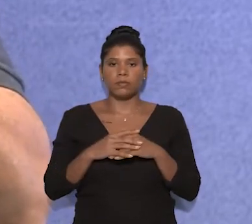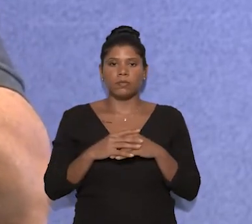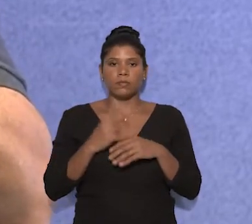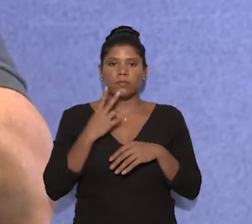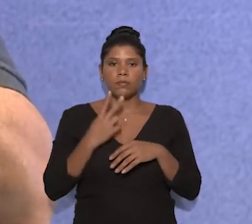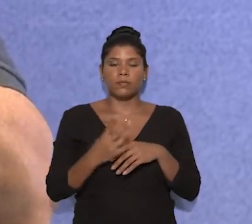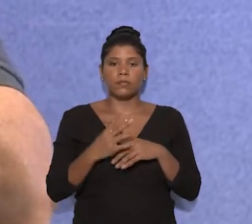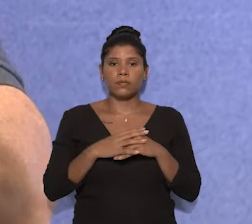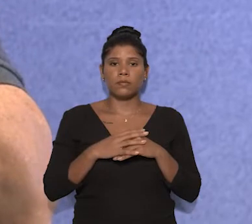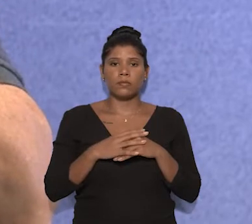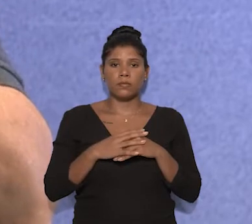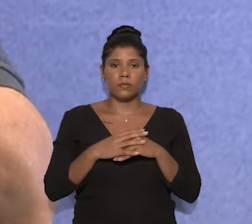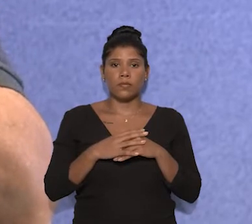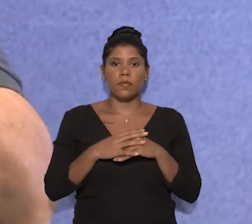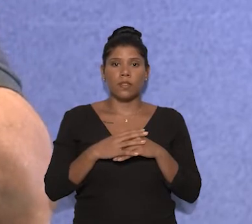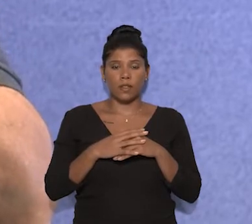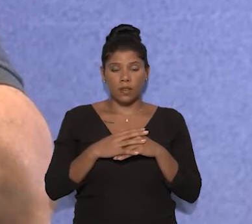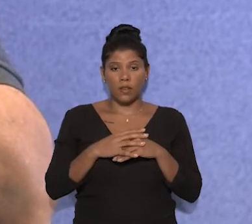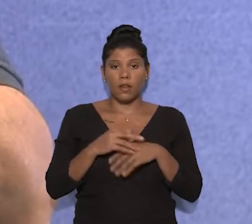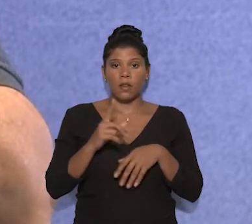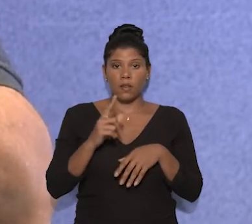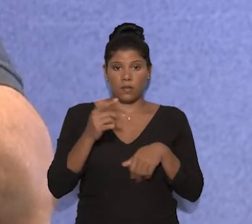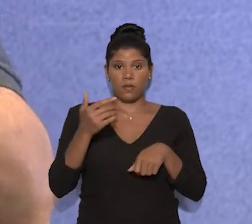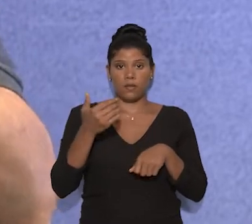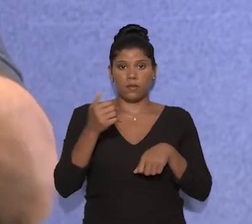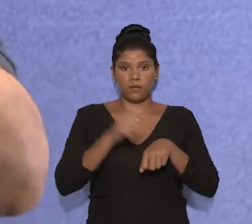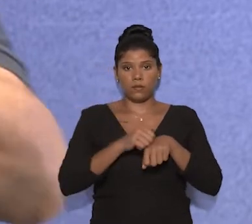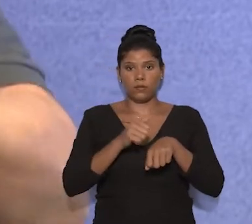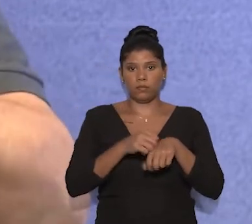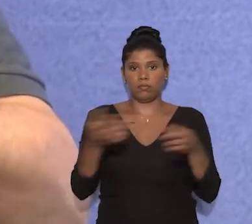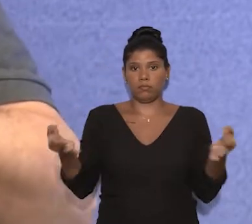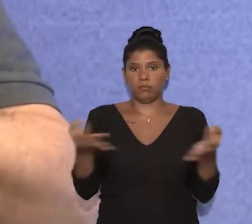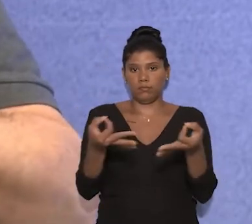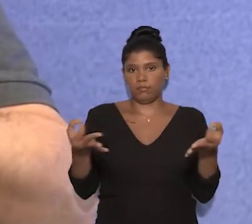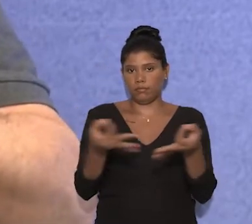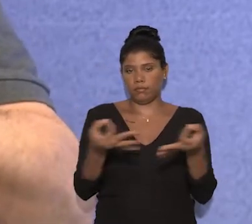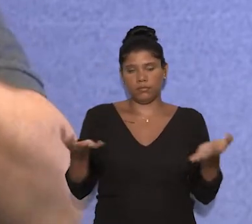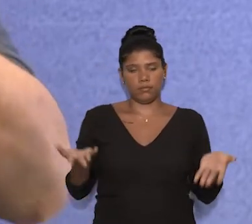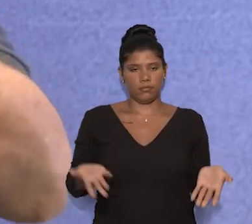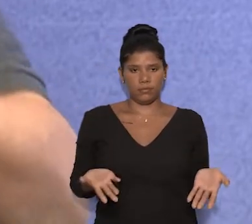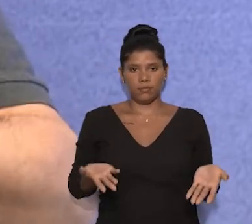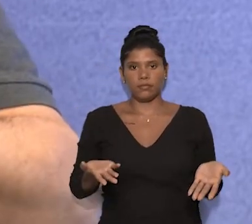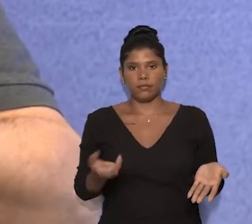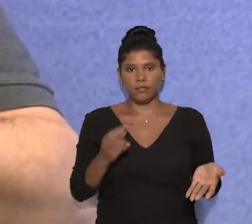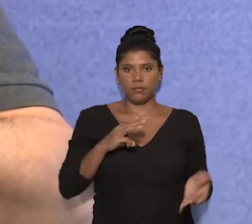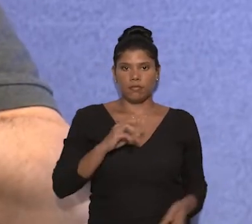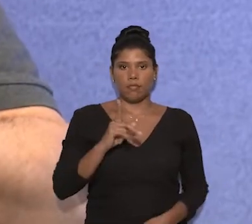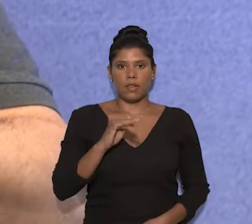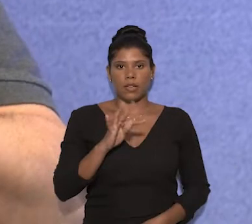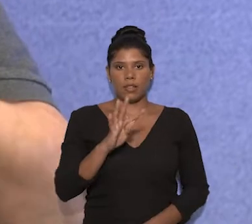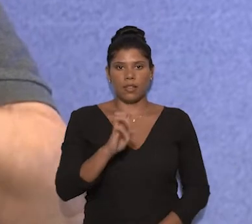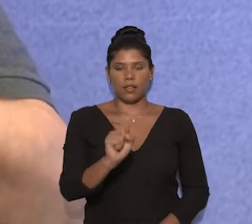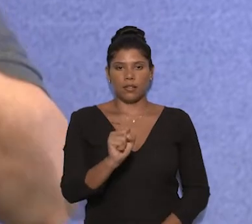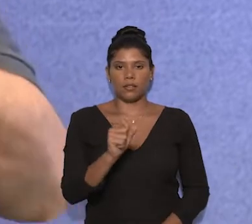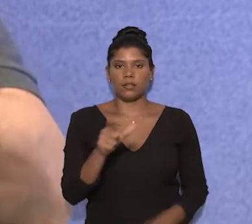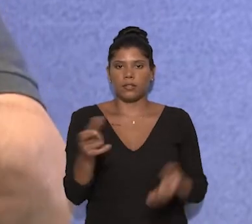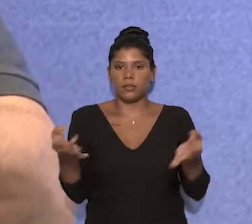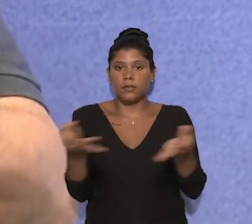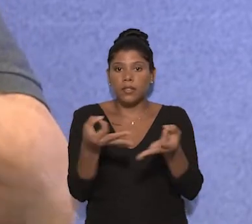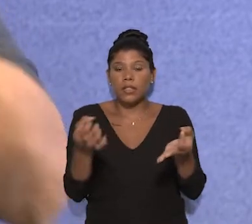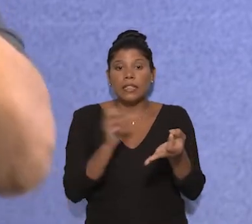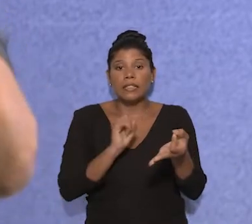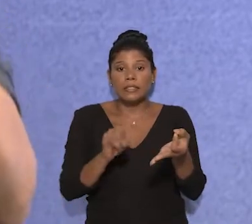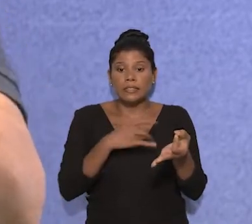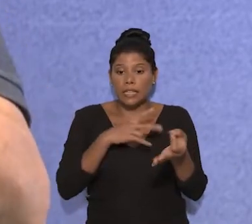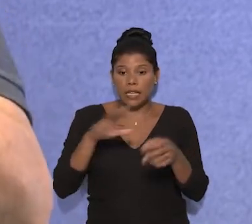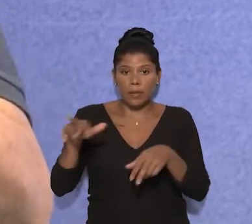do Fortaleza, ele foi um lance completo, perfeito. Primeira roubada de bola do Matheus Vargas. Porque se ele rouba a bola e